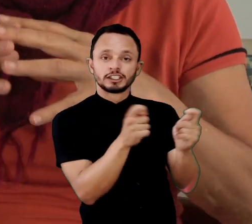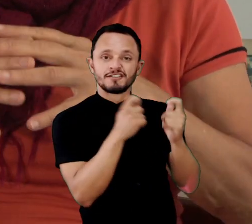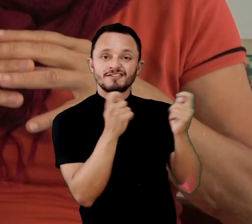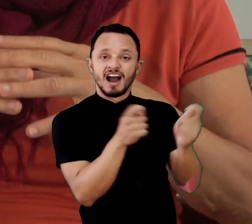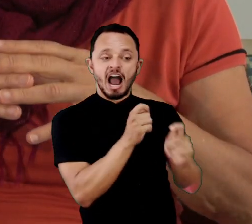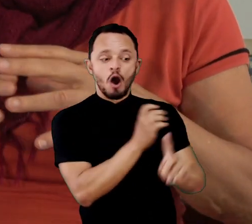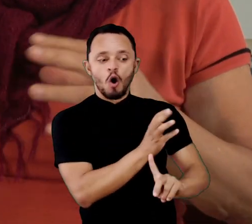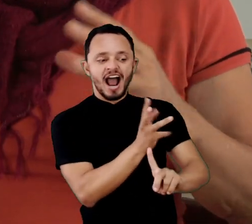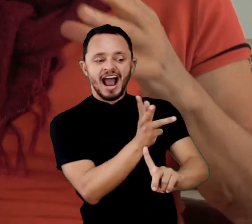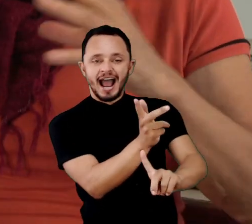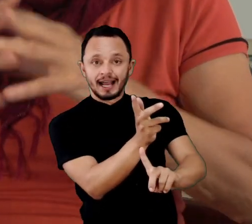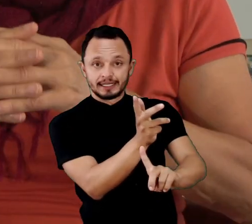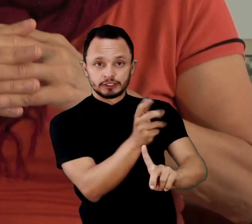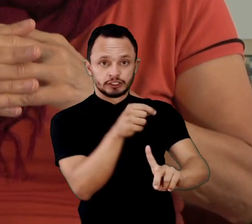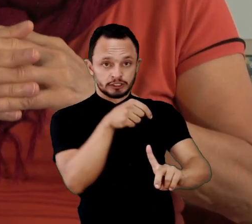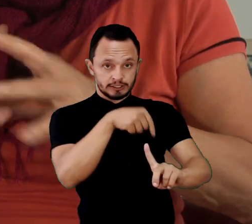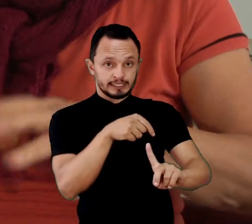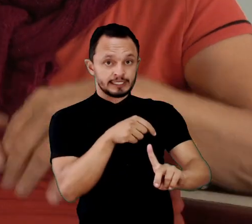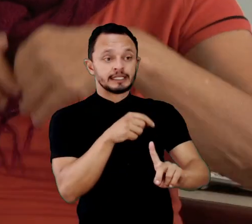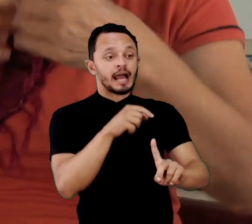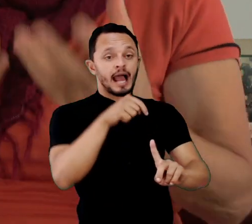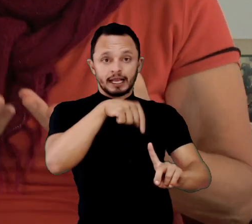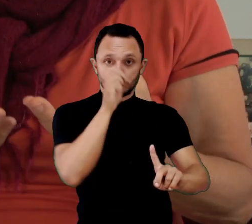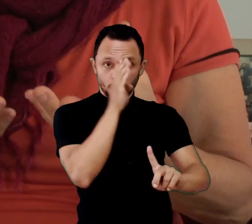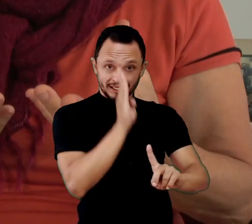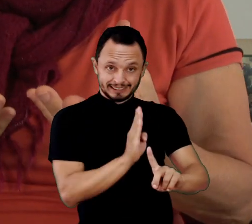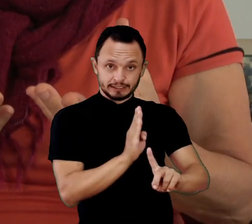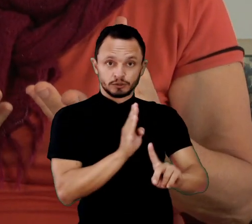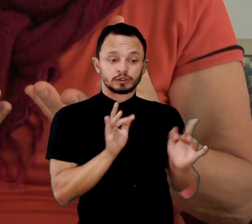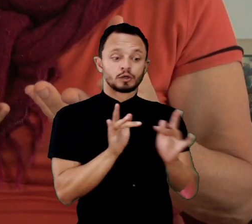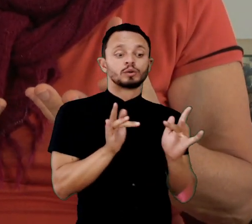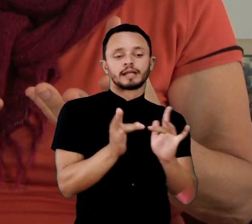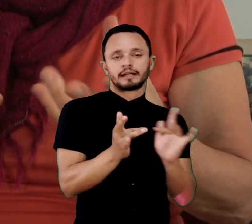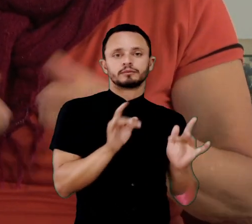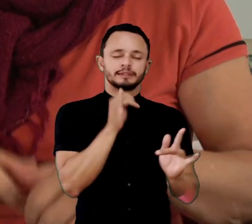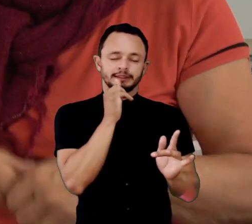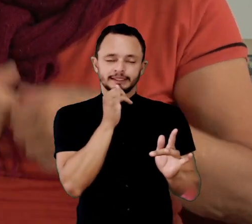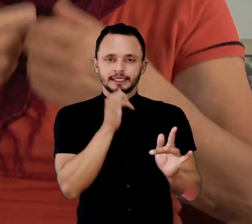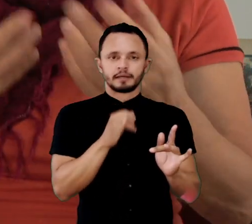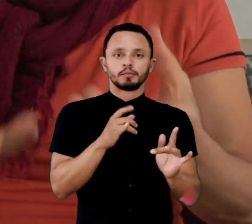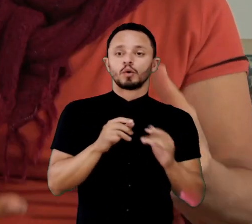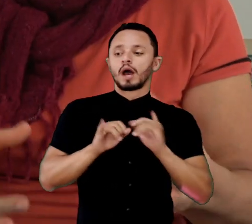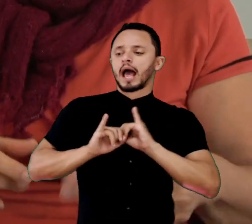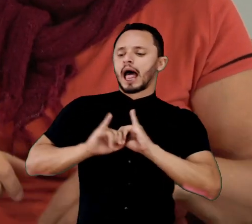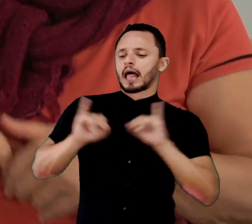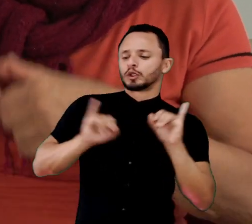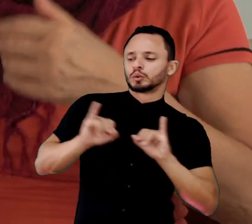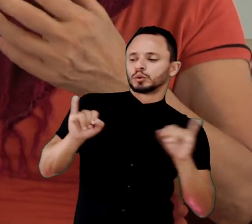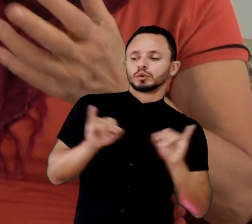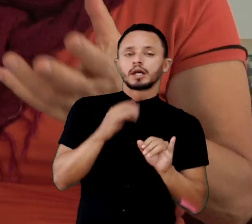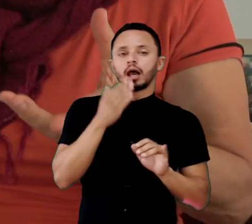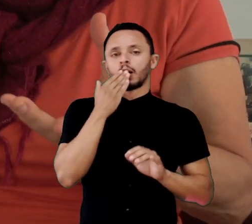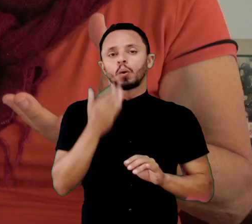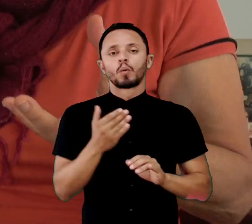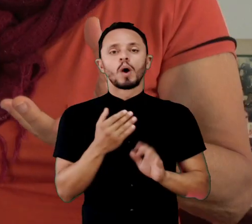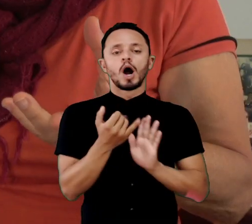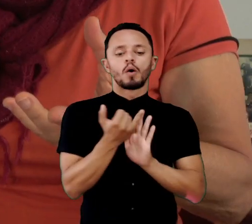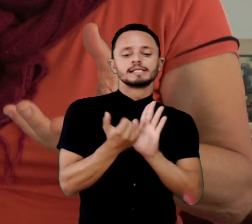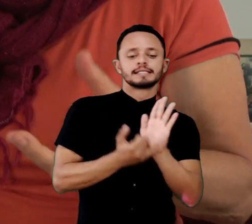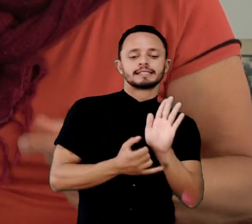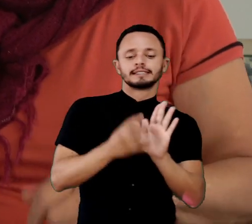cênicas do Brasil em contato. A gente divulga informações sobre os festivais, como inscrever, qual a época